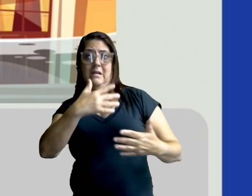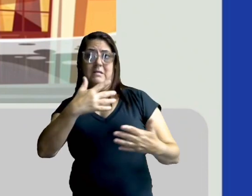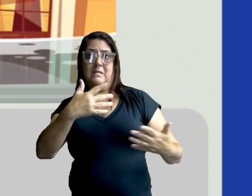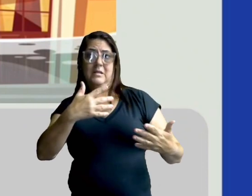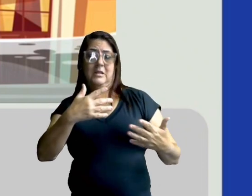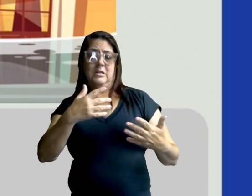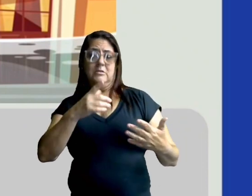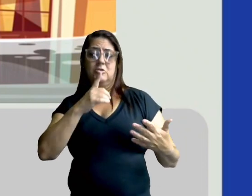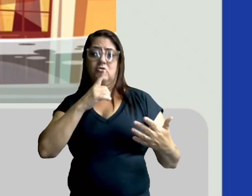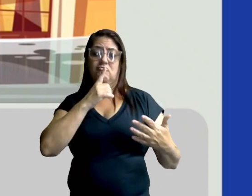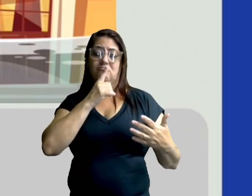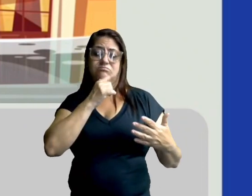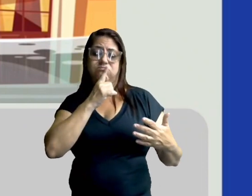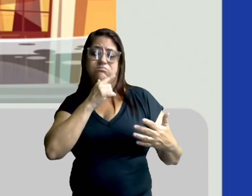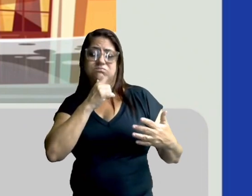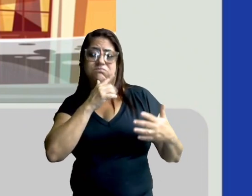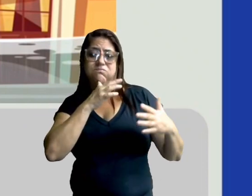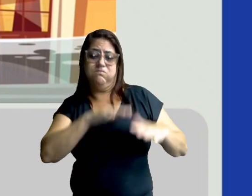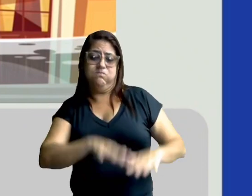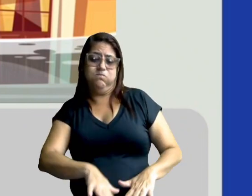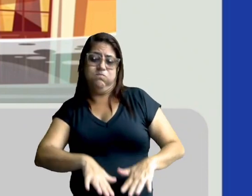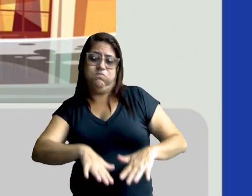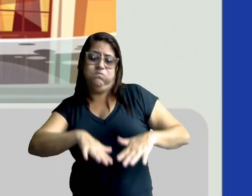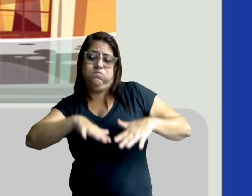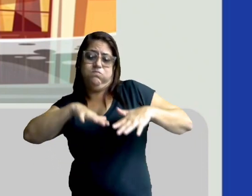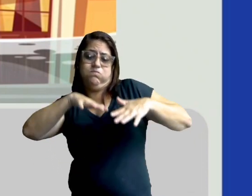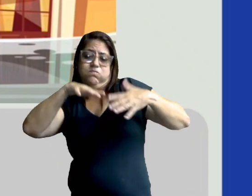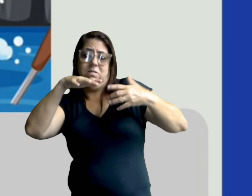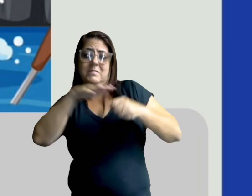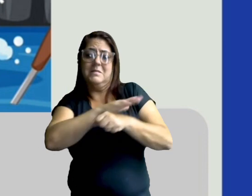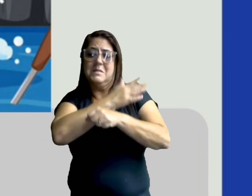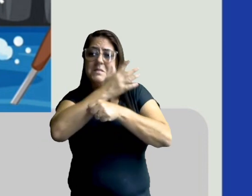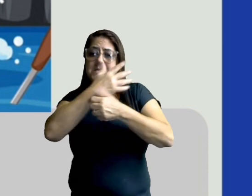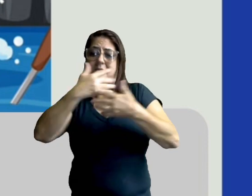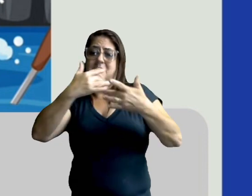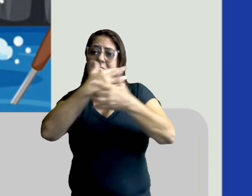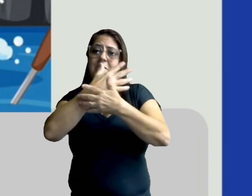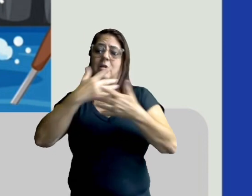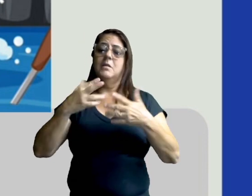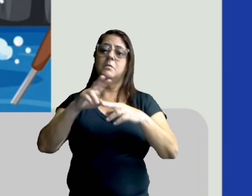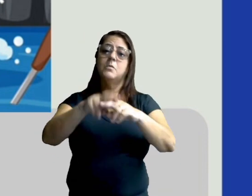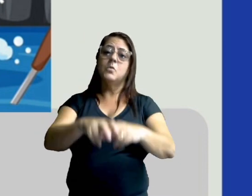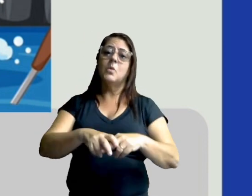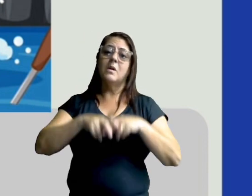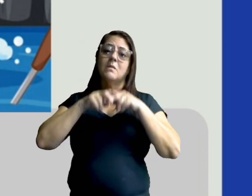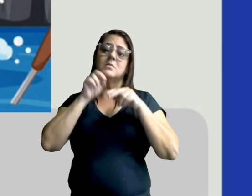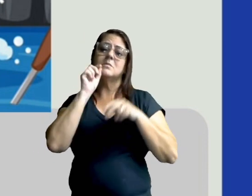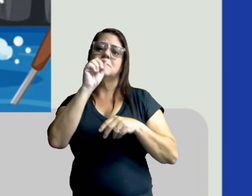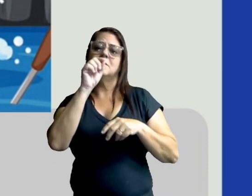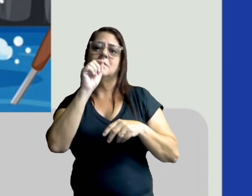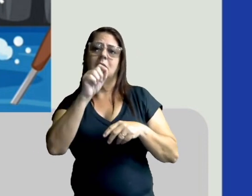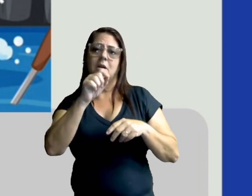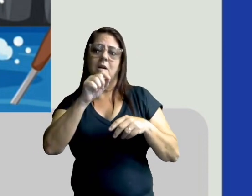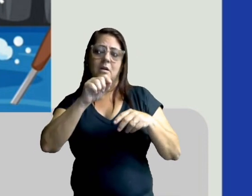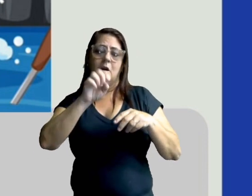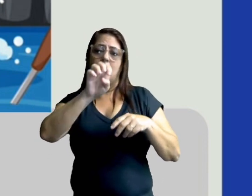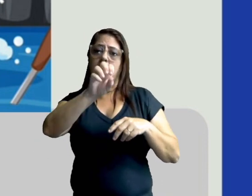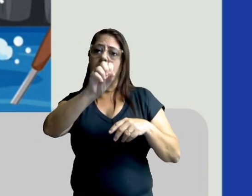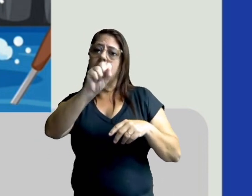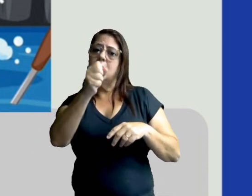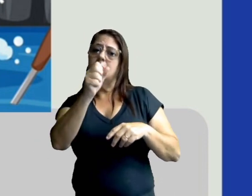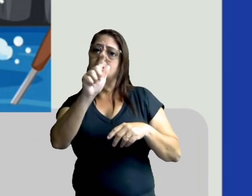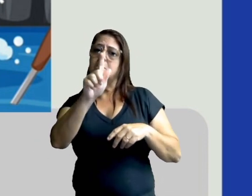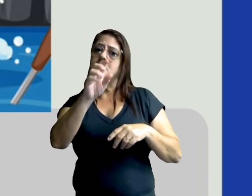alagada, cheia de água. Você sabe por que isso acontece? Porque os esgotos estão entupidos